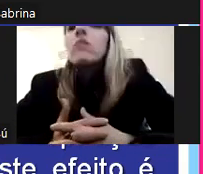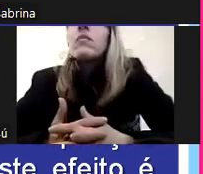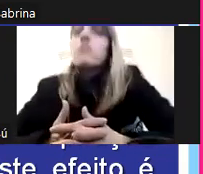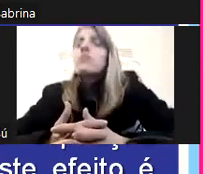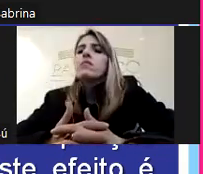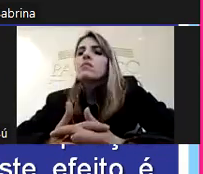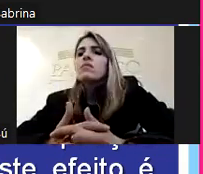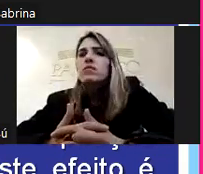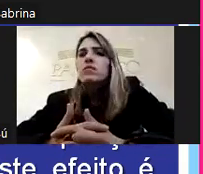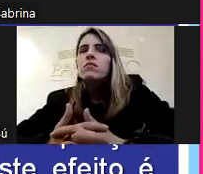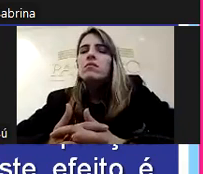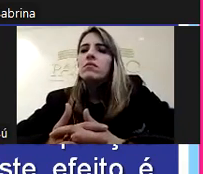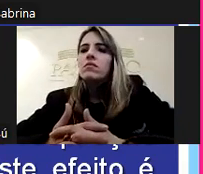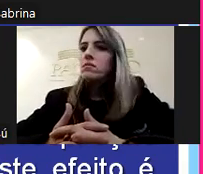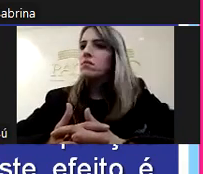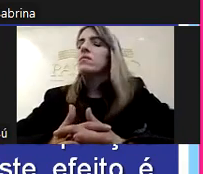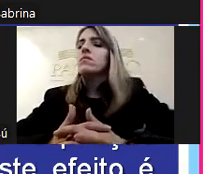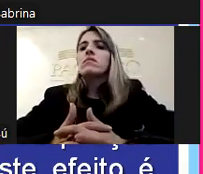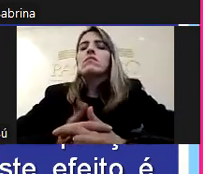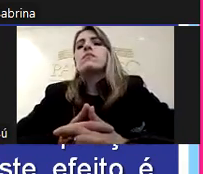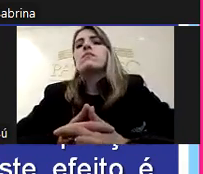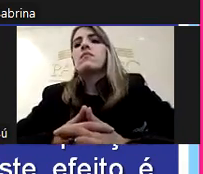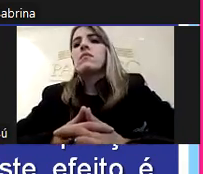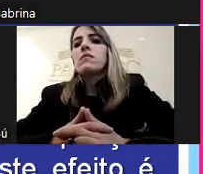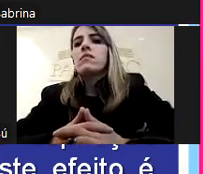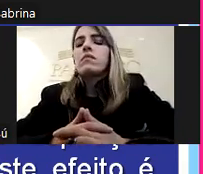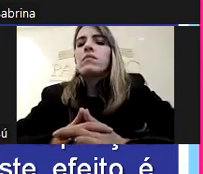aeróbica, oxigenação.